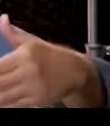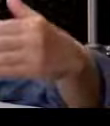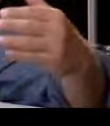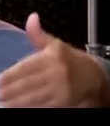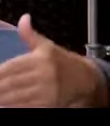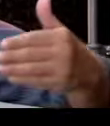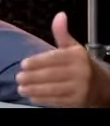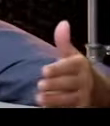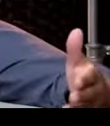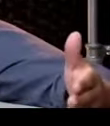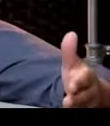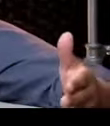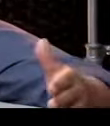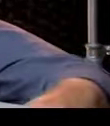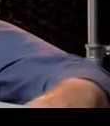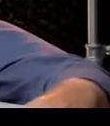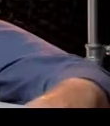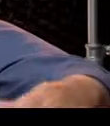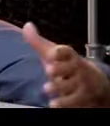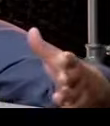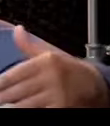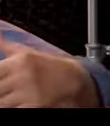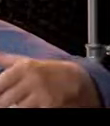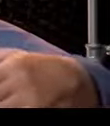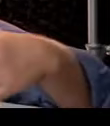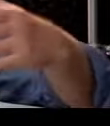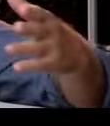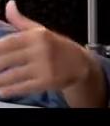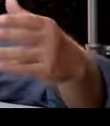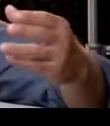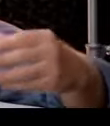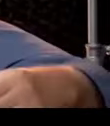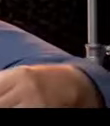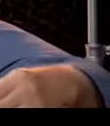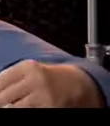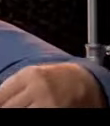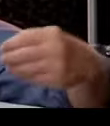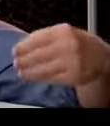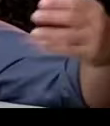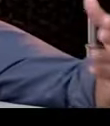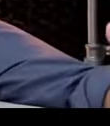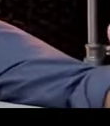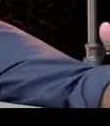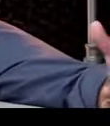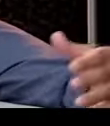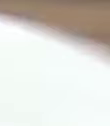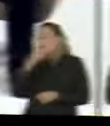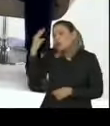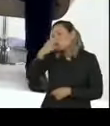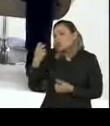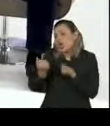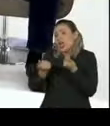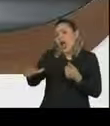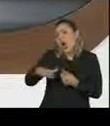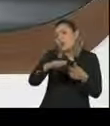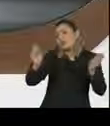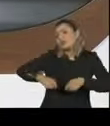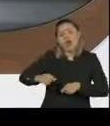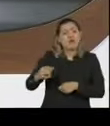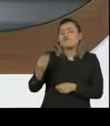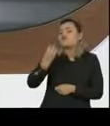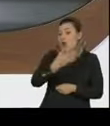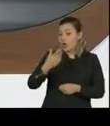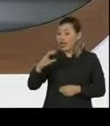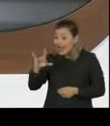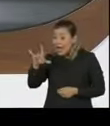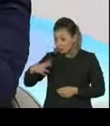eles entraram para a política muito jovens e ali se mantiveram sem... Então há uma imaturidade muito grande. De carro, o Carlos foi